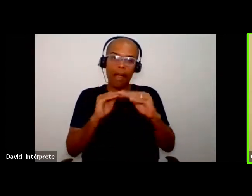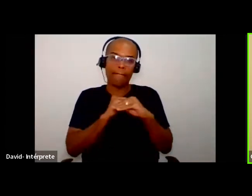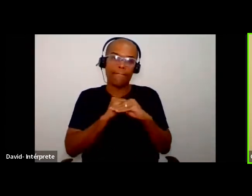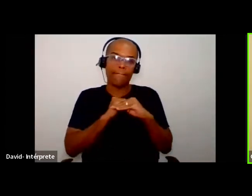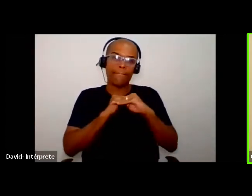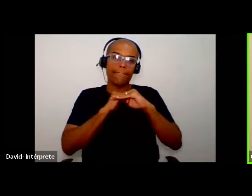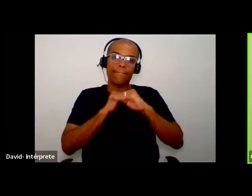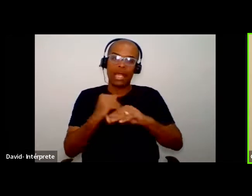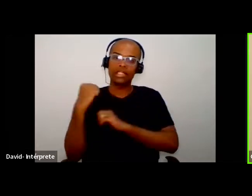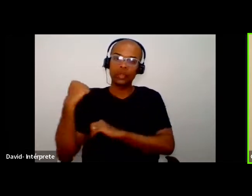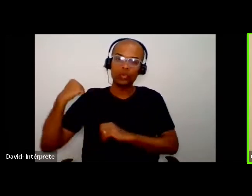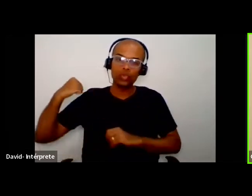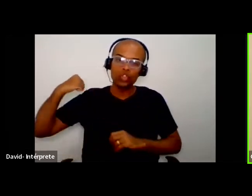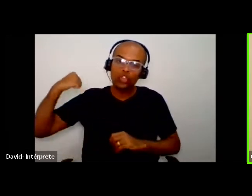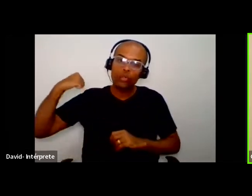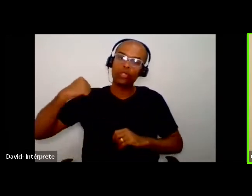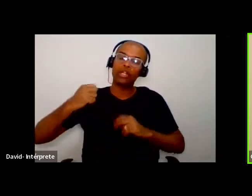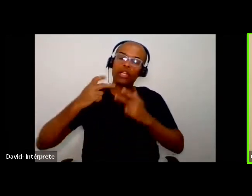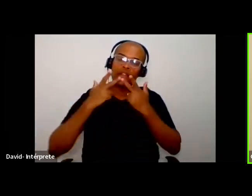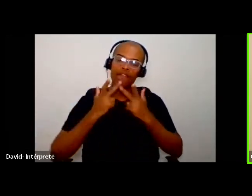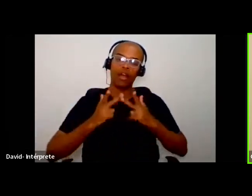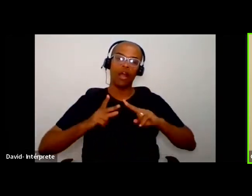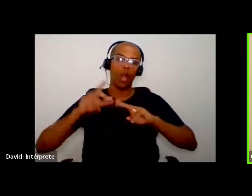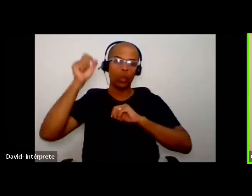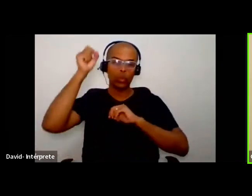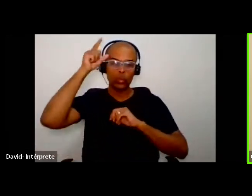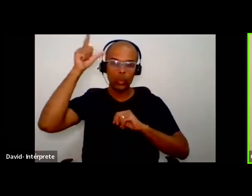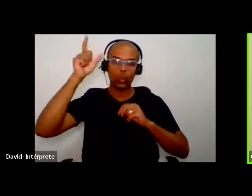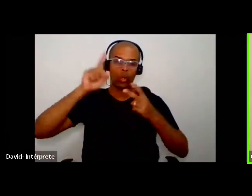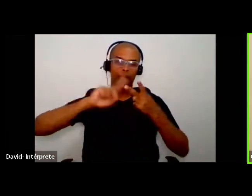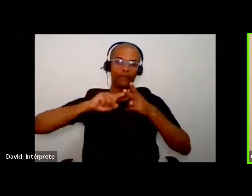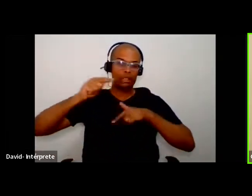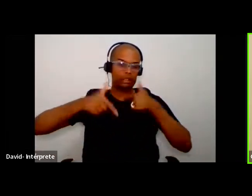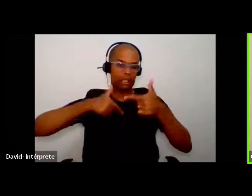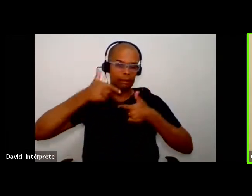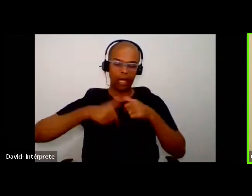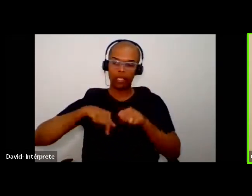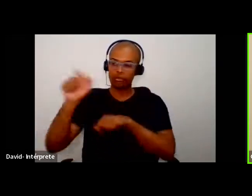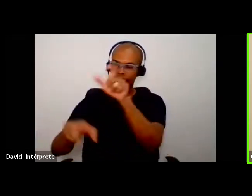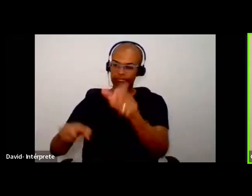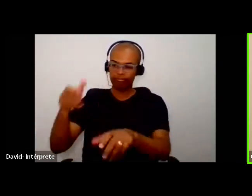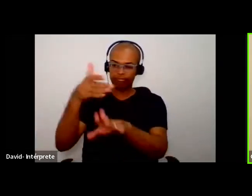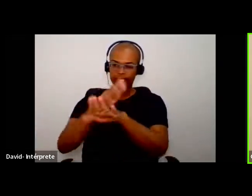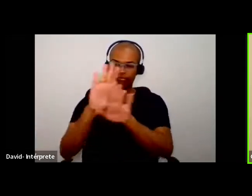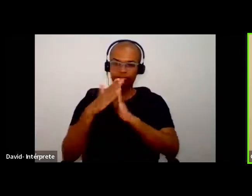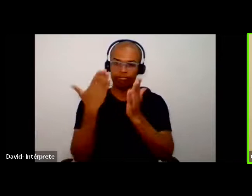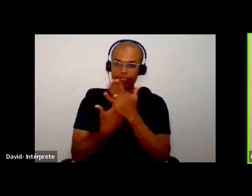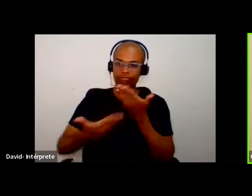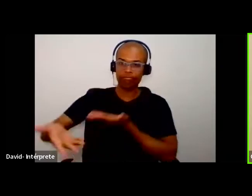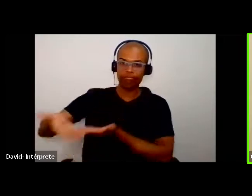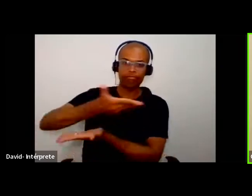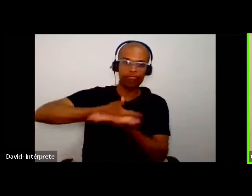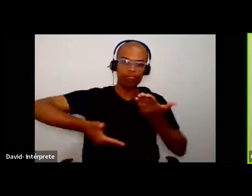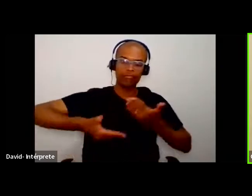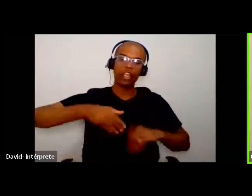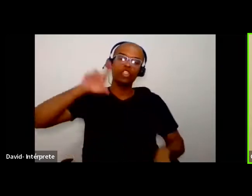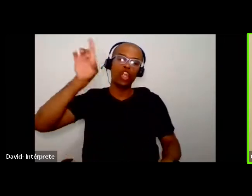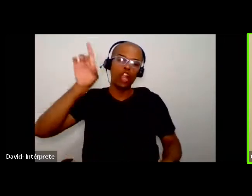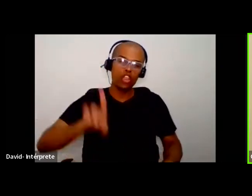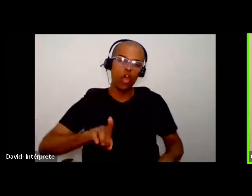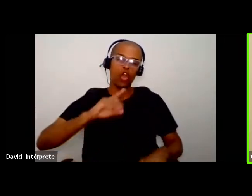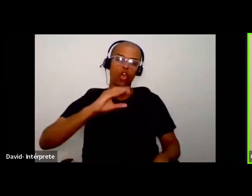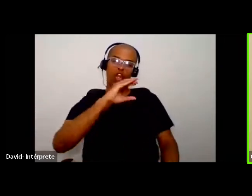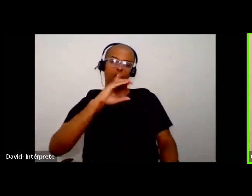a cultura, o trabalho, as relações entre participantes das escolas, que são diretores,